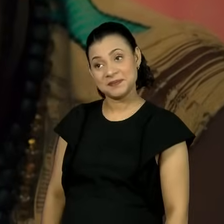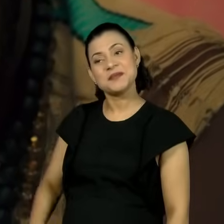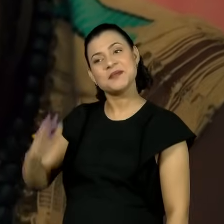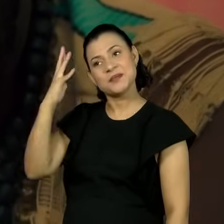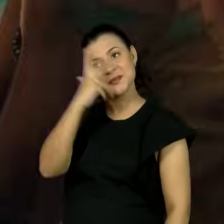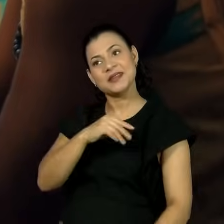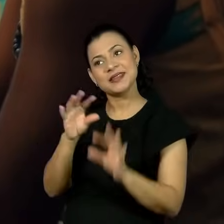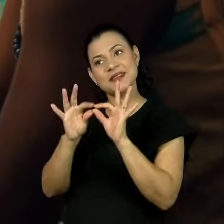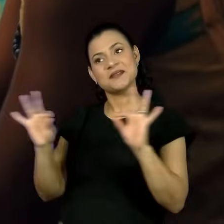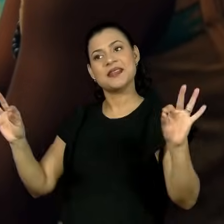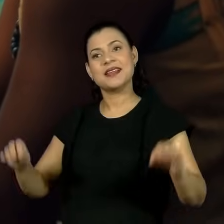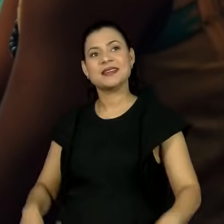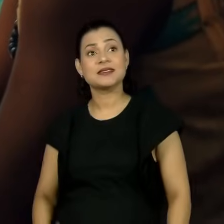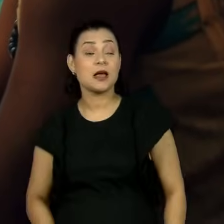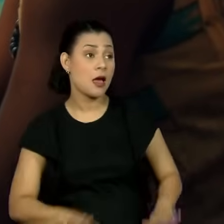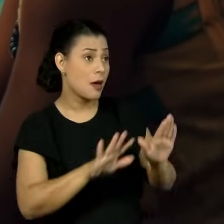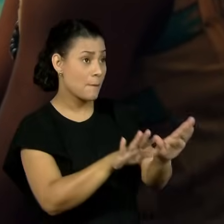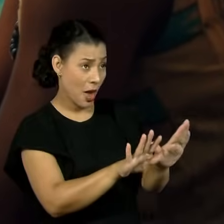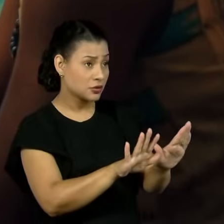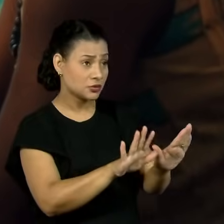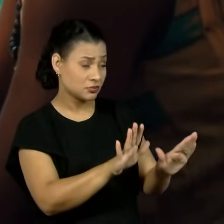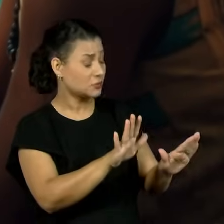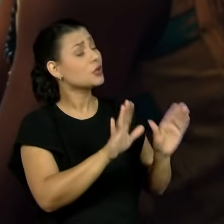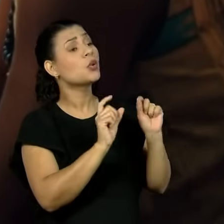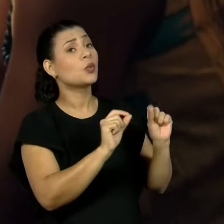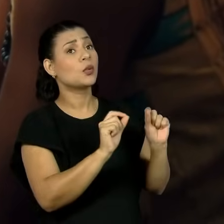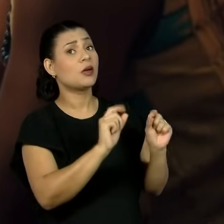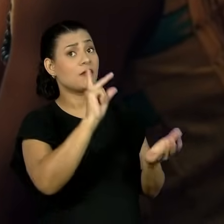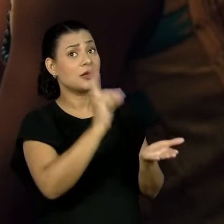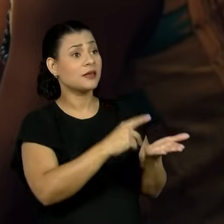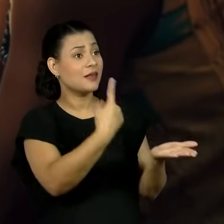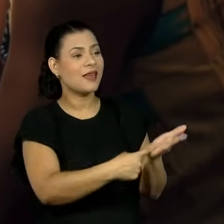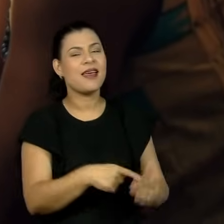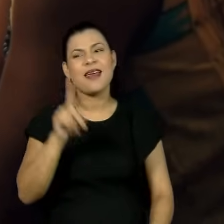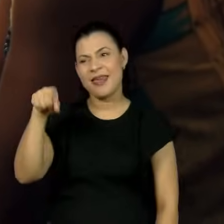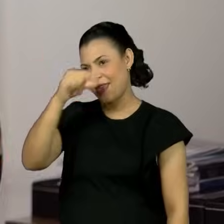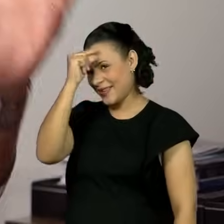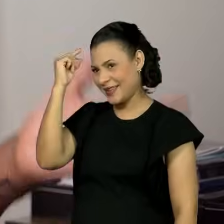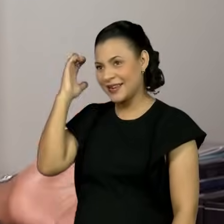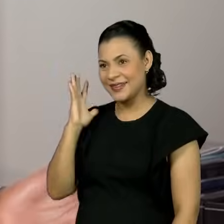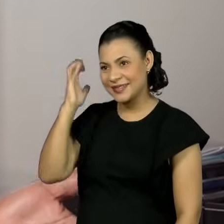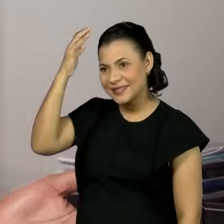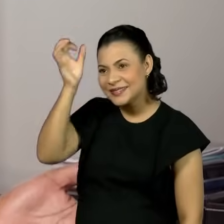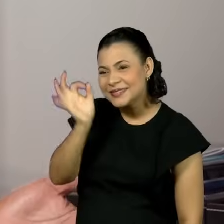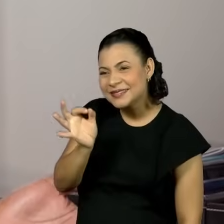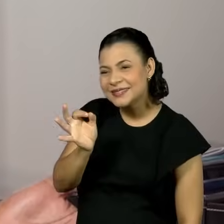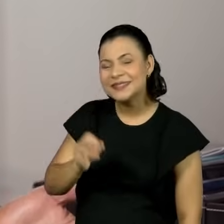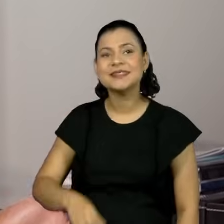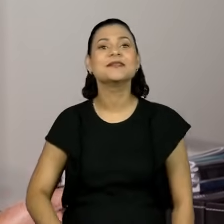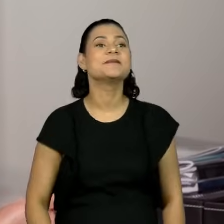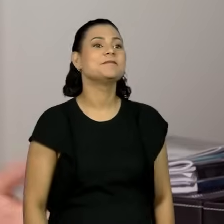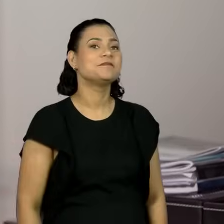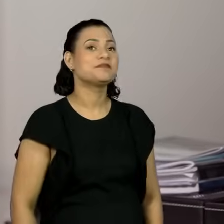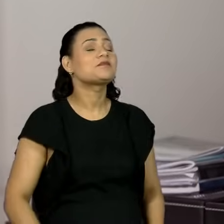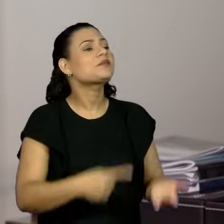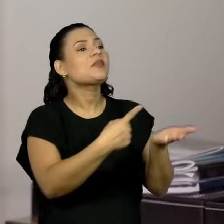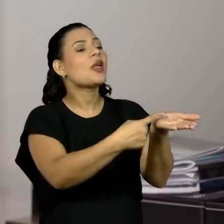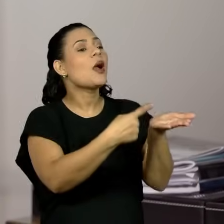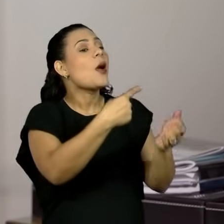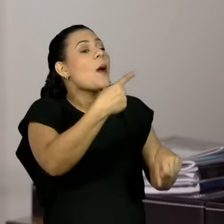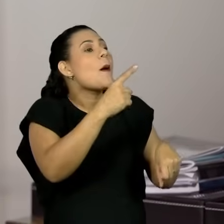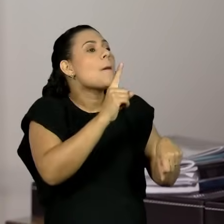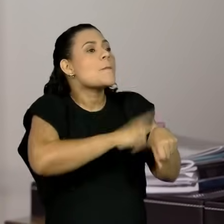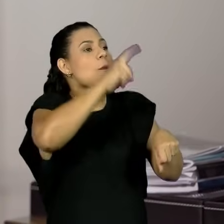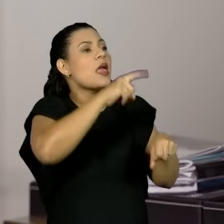Bonito isso. Mas também não é meu, não. É de... Conceição Evaristo. Me fala um pouco desse momento que você escreveu o A